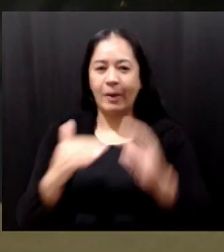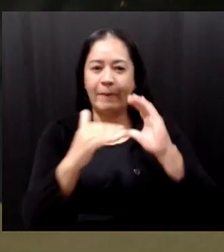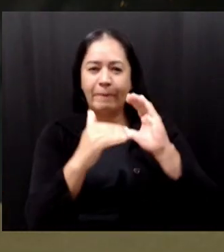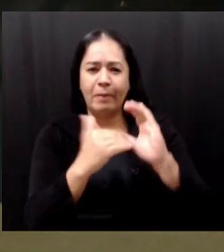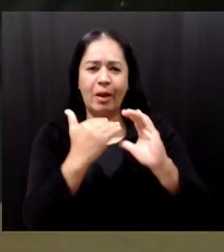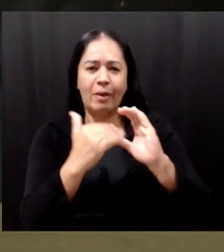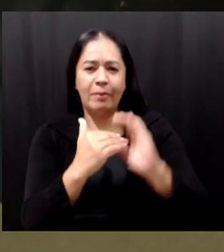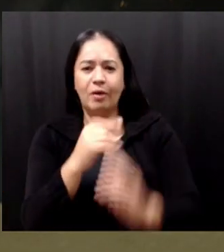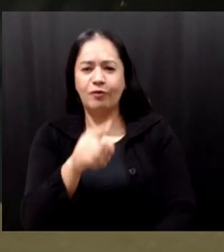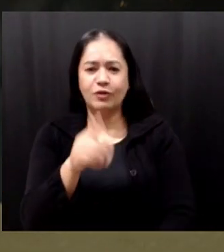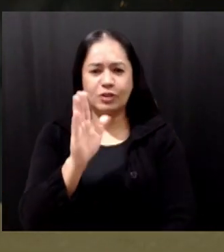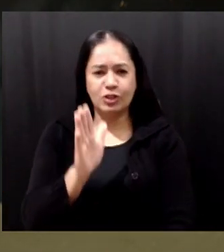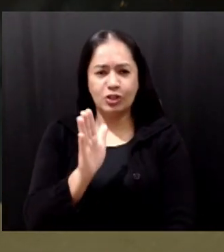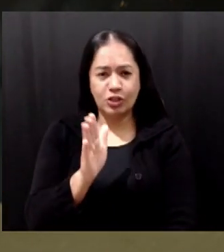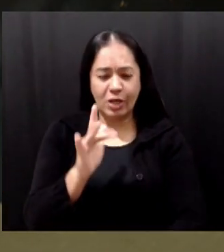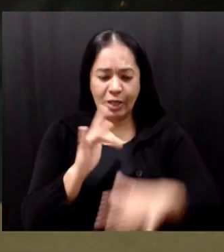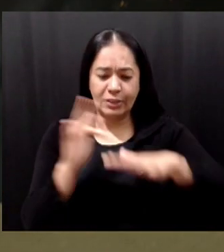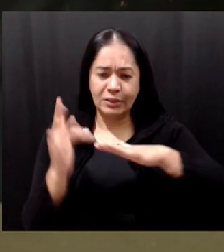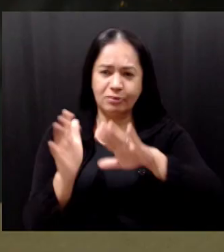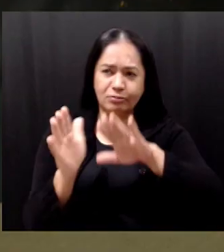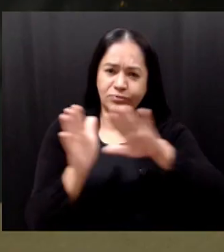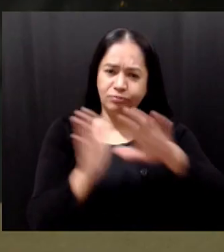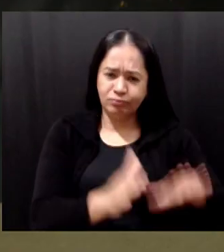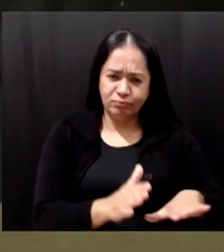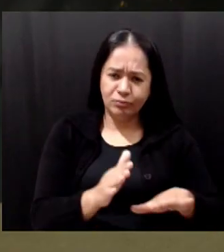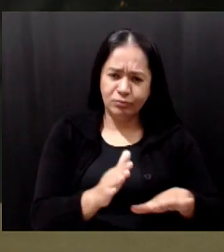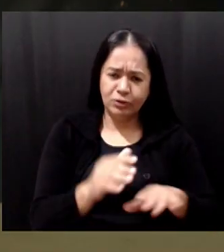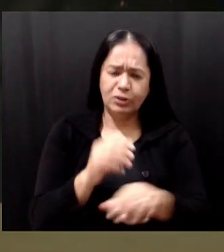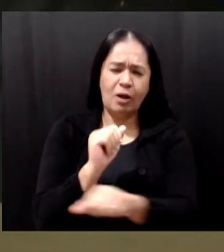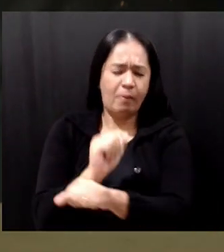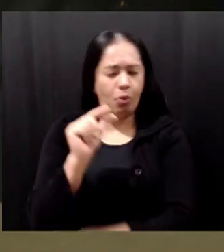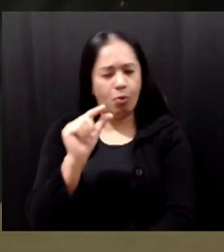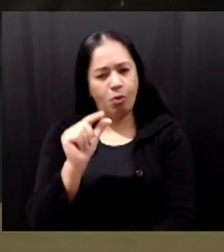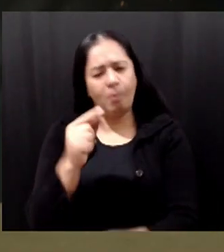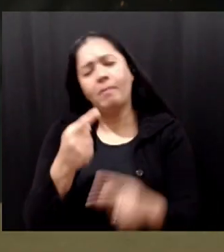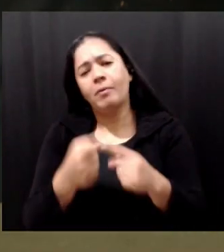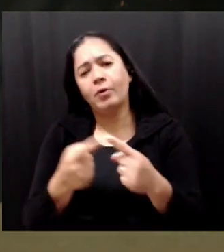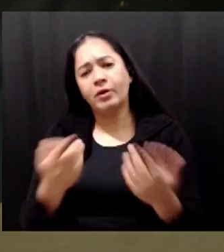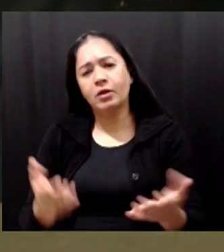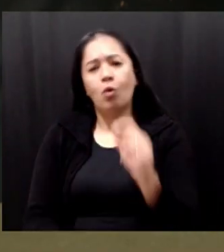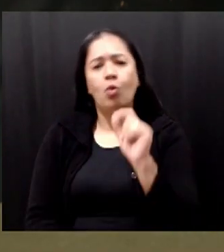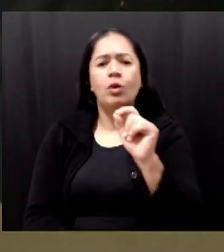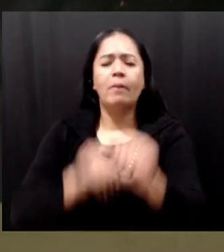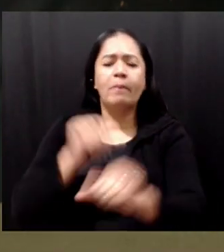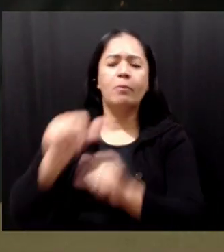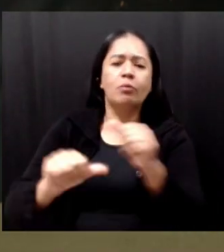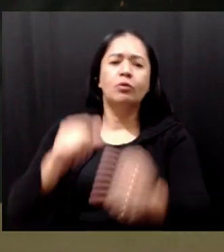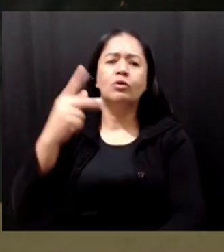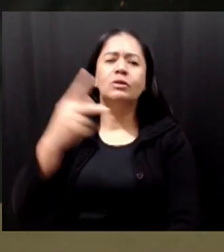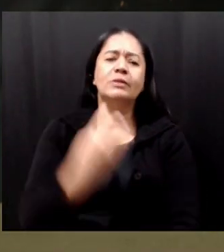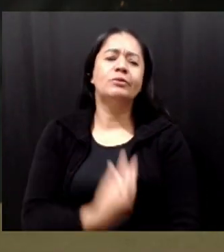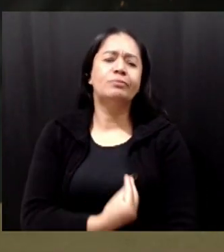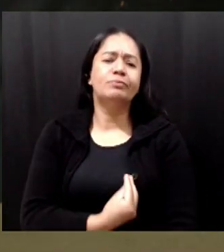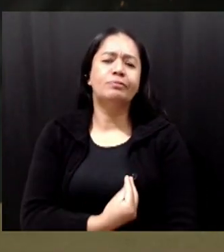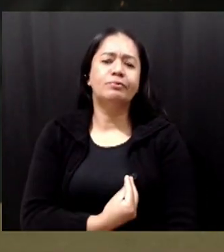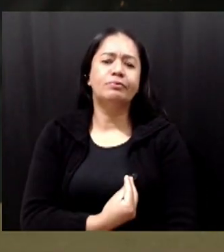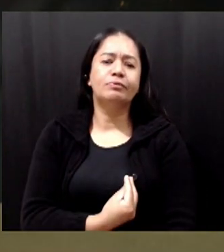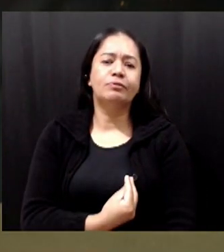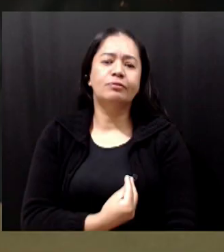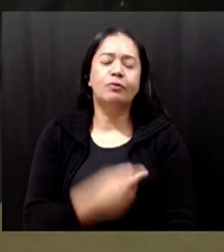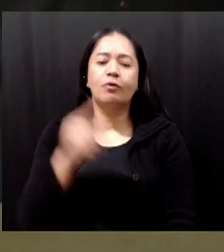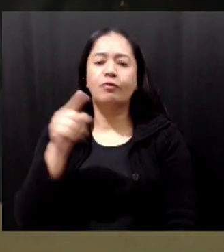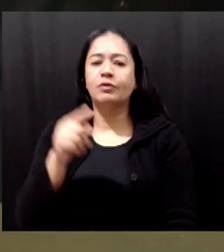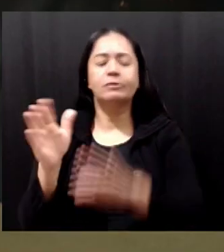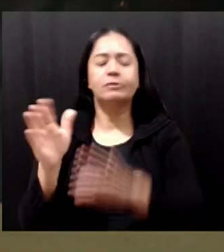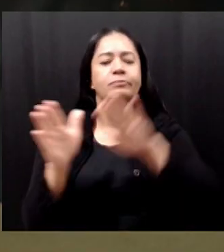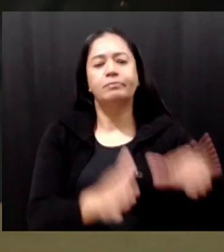das redes por algum tempo? E por quê? E o que mudou na sua vida quando você saiu das redes sociais?